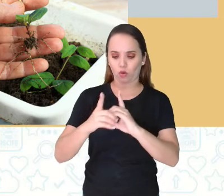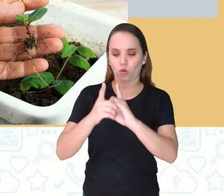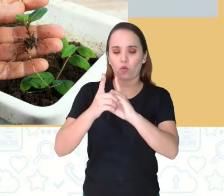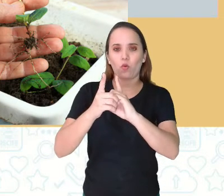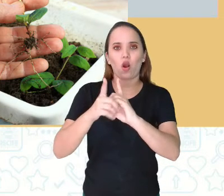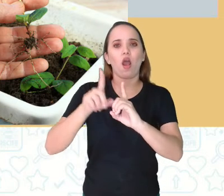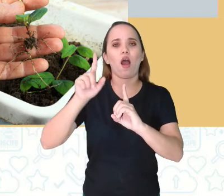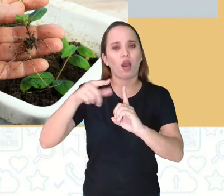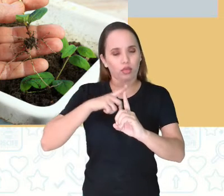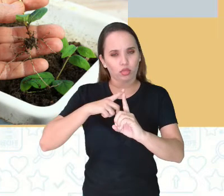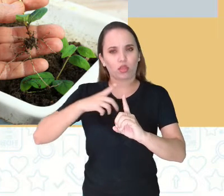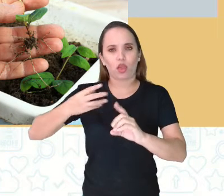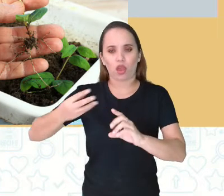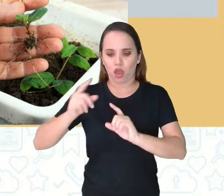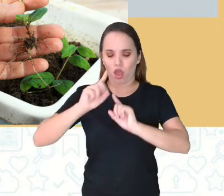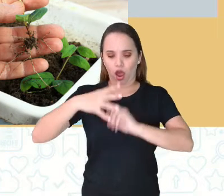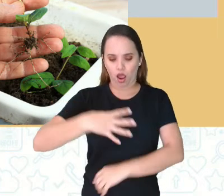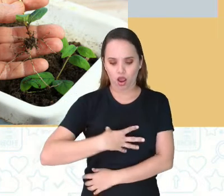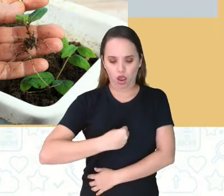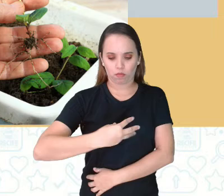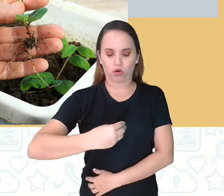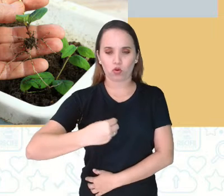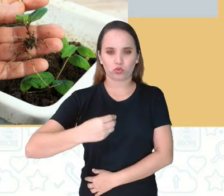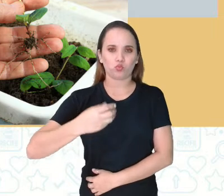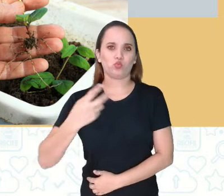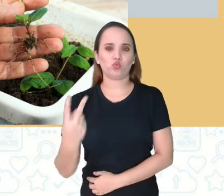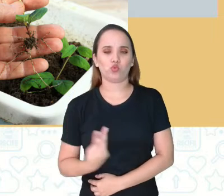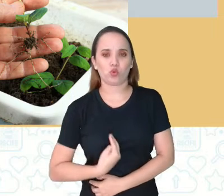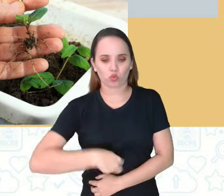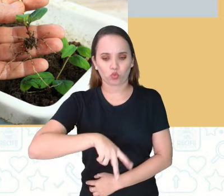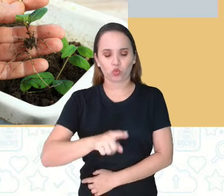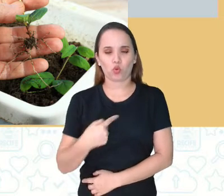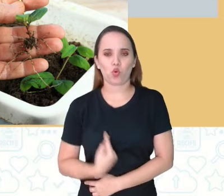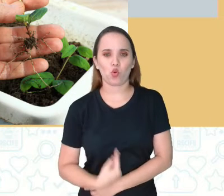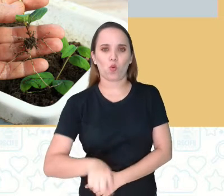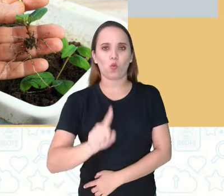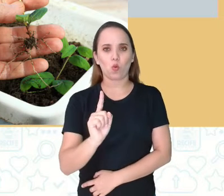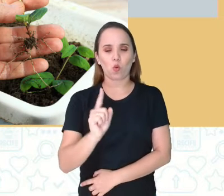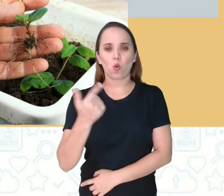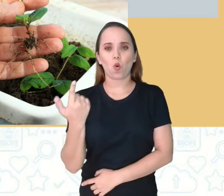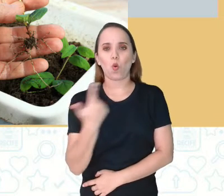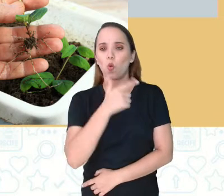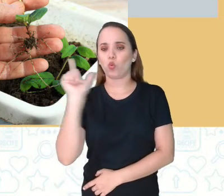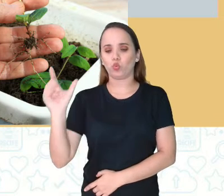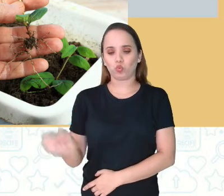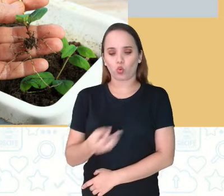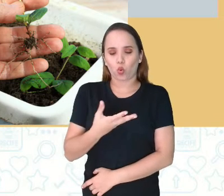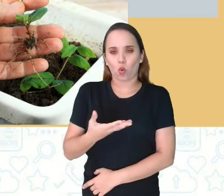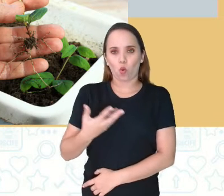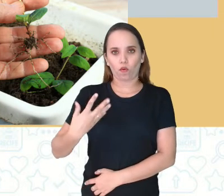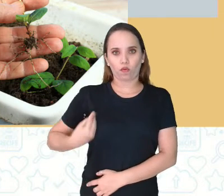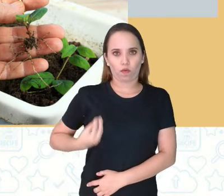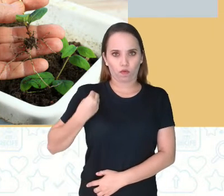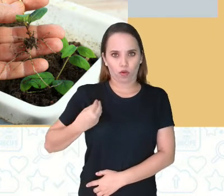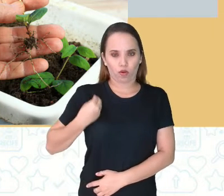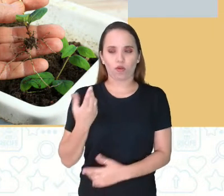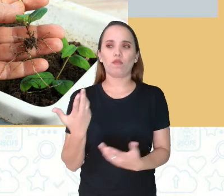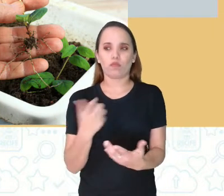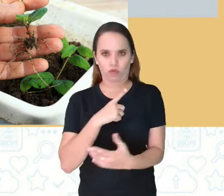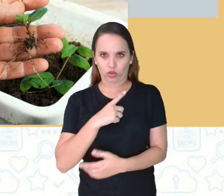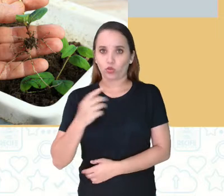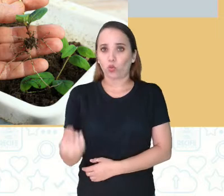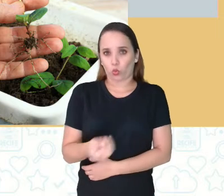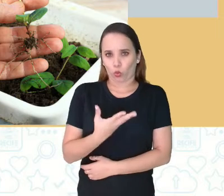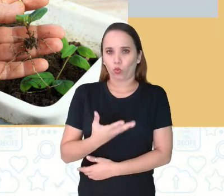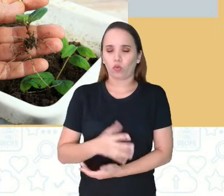ser. É necessário realmente que ocorra uma fecundação, tanto do gameta masculino como feminino, e aí vai originar um novo